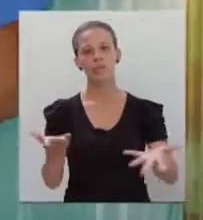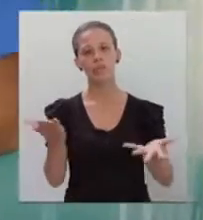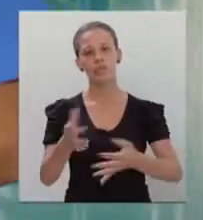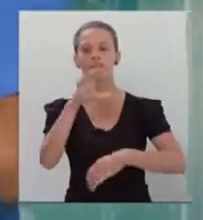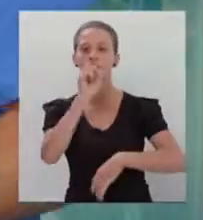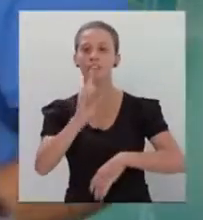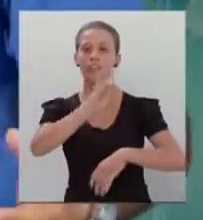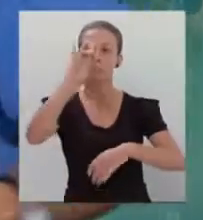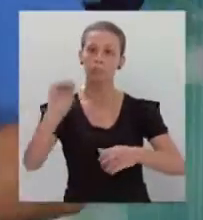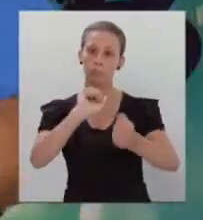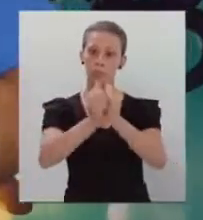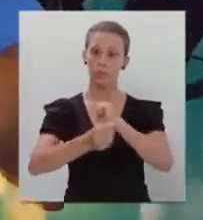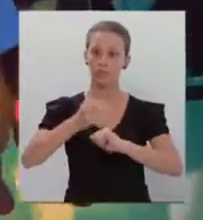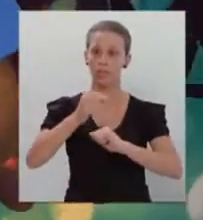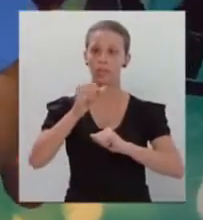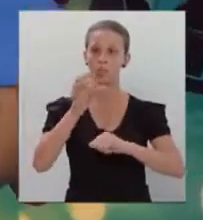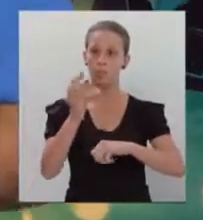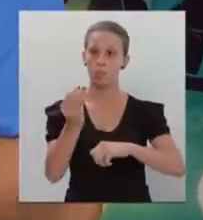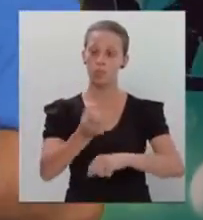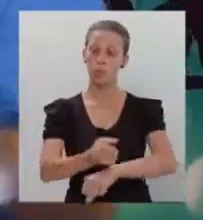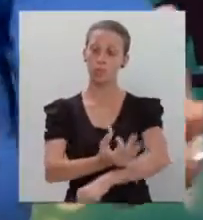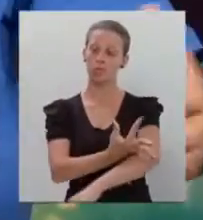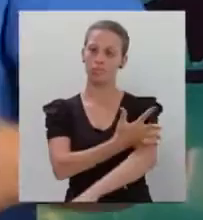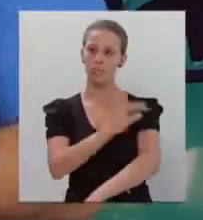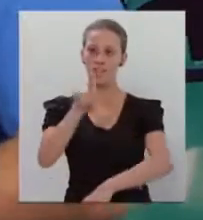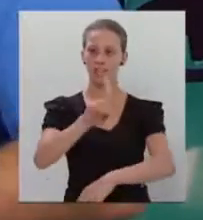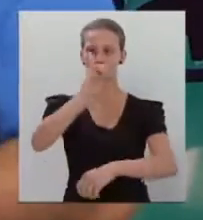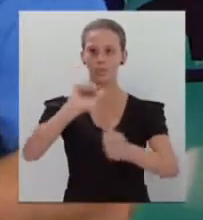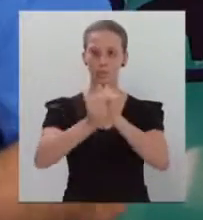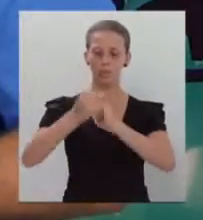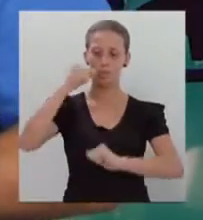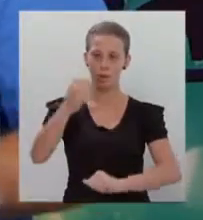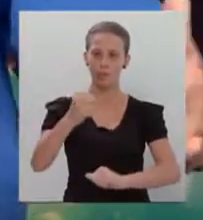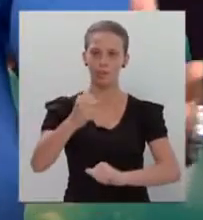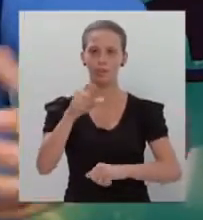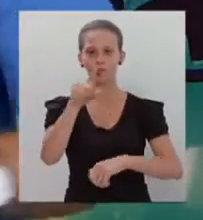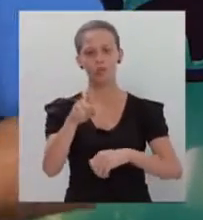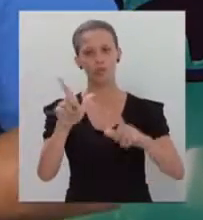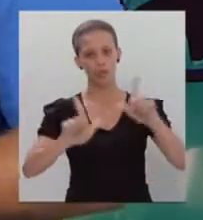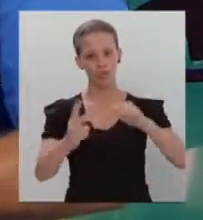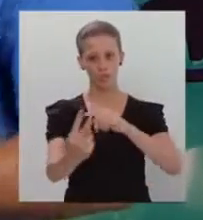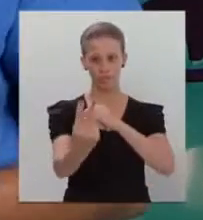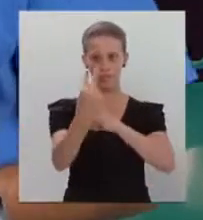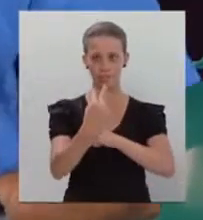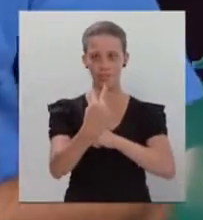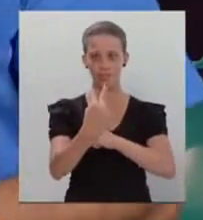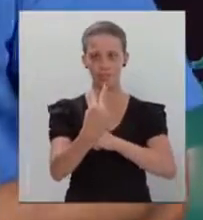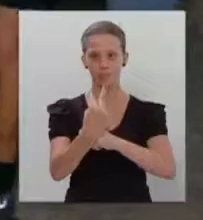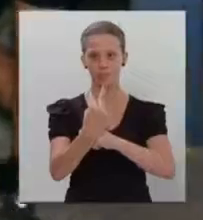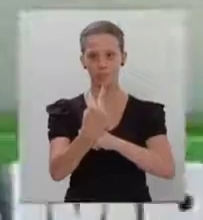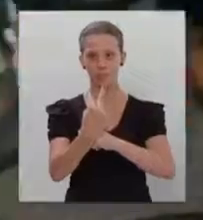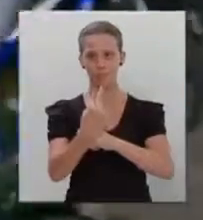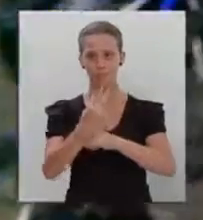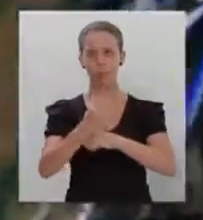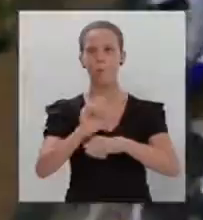Hoje é sábado, é dia de esporte, é dia de muita emoção, é dia de esporte campeão. E no programa de hoje você verá